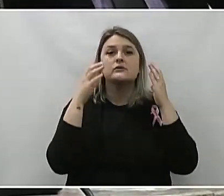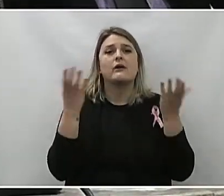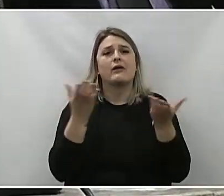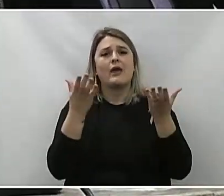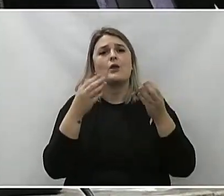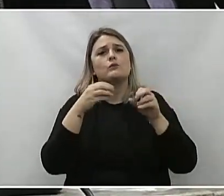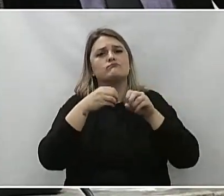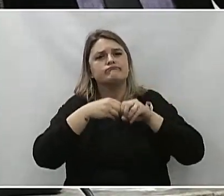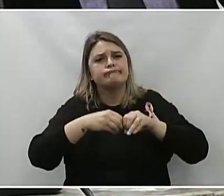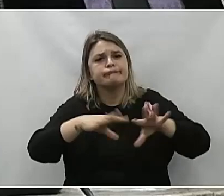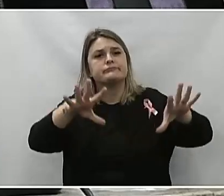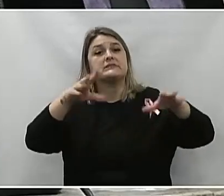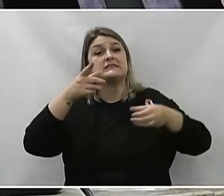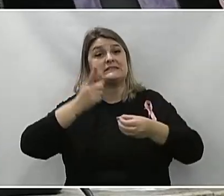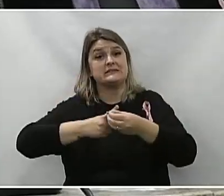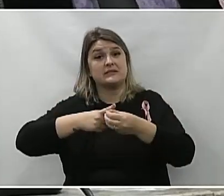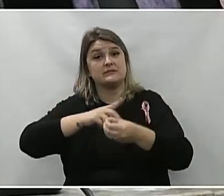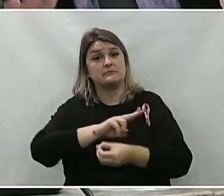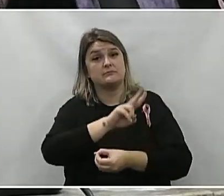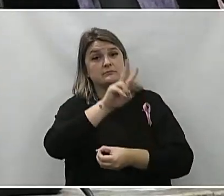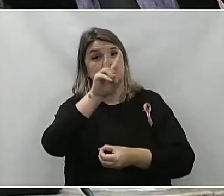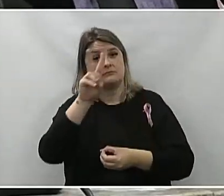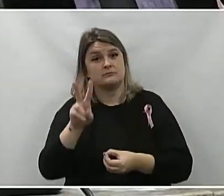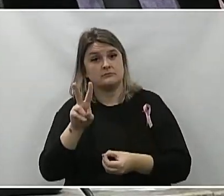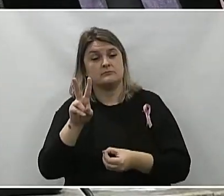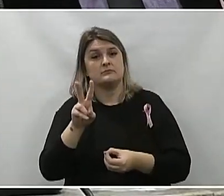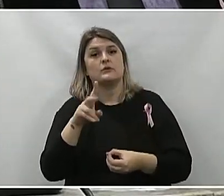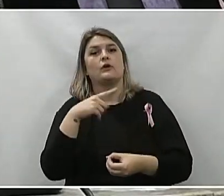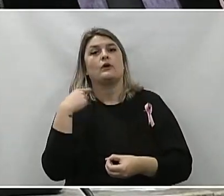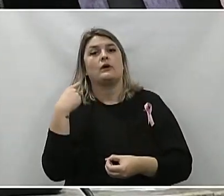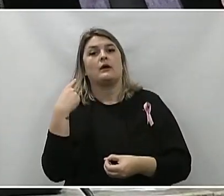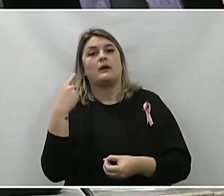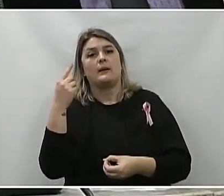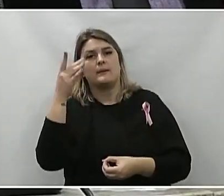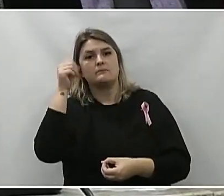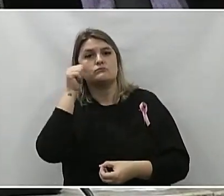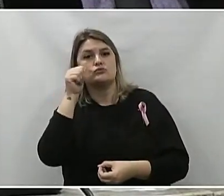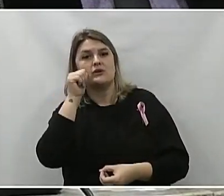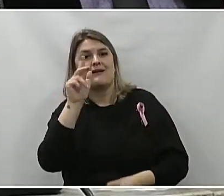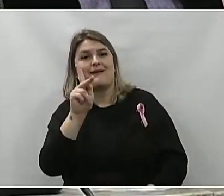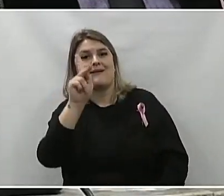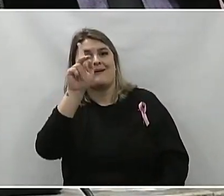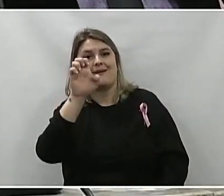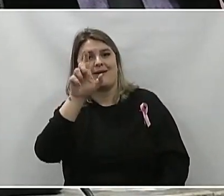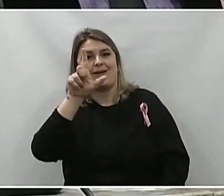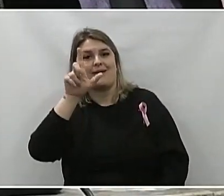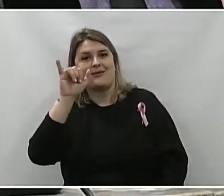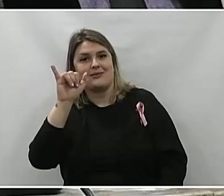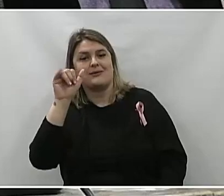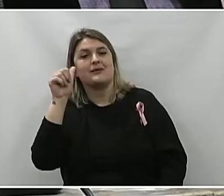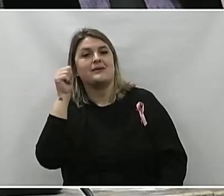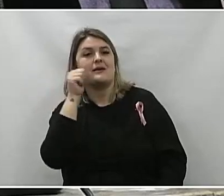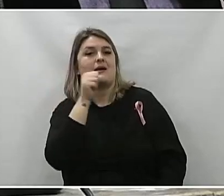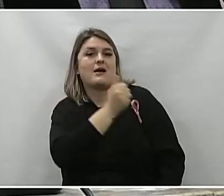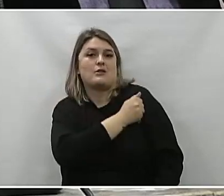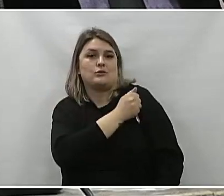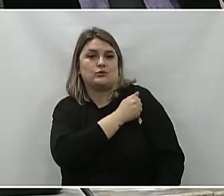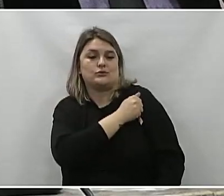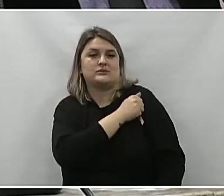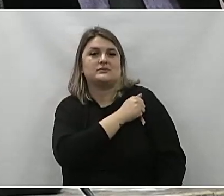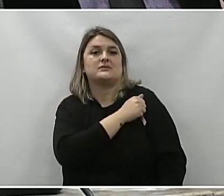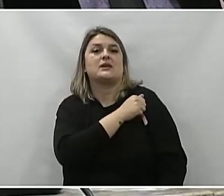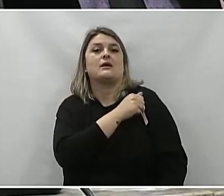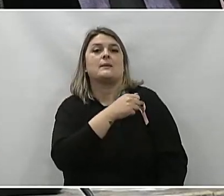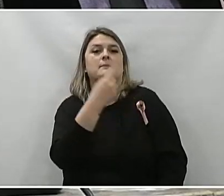a divulgar que aqui em União da Vitória né a gente Educacional Kelen cupla e a Luna Ana Luiza Machado da